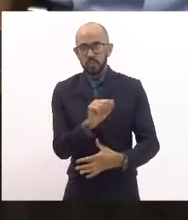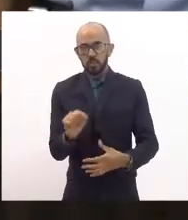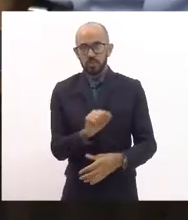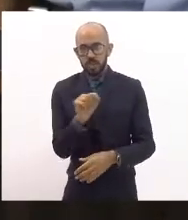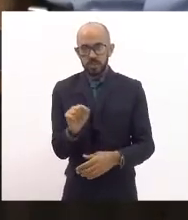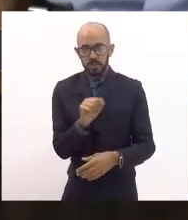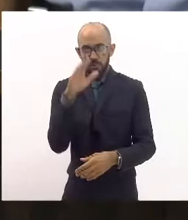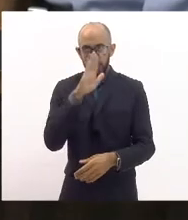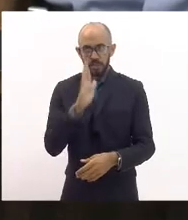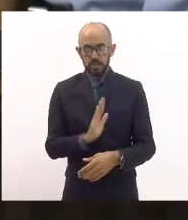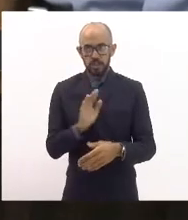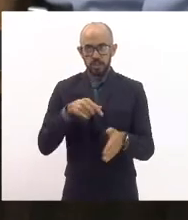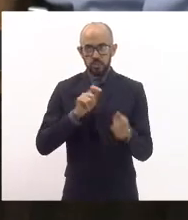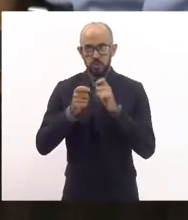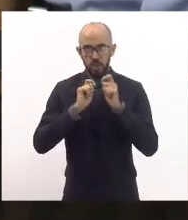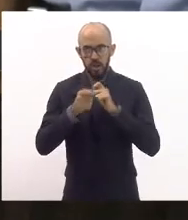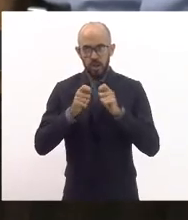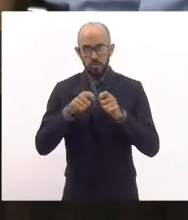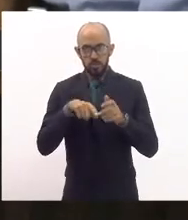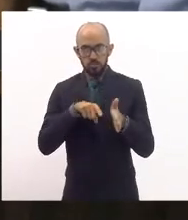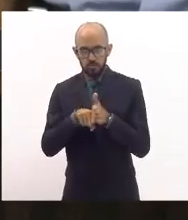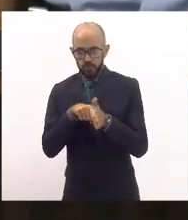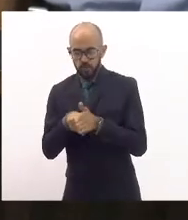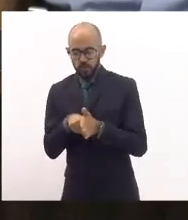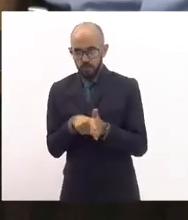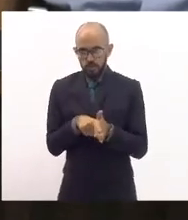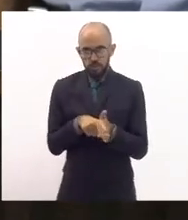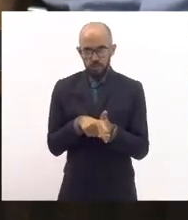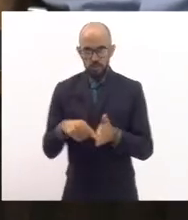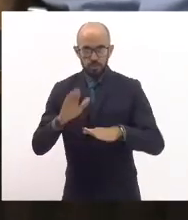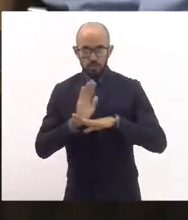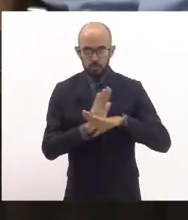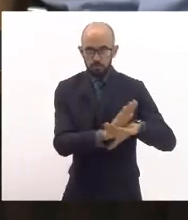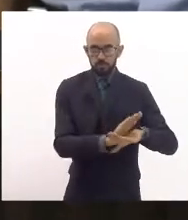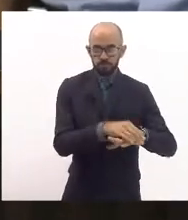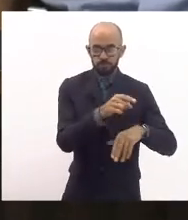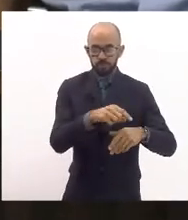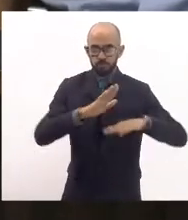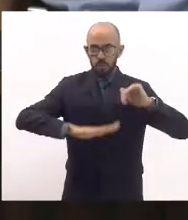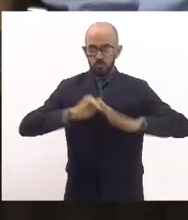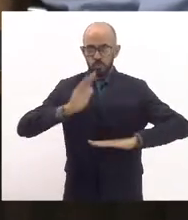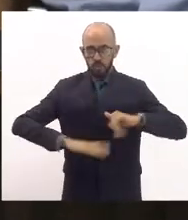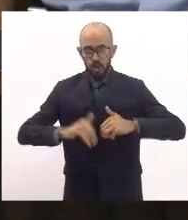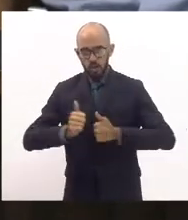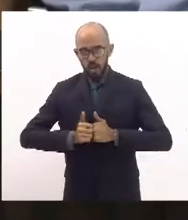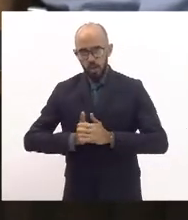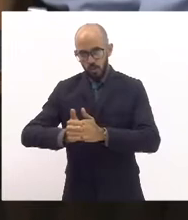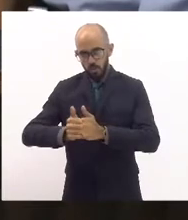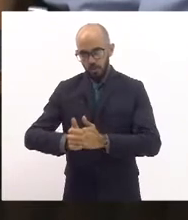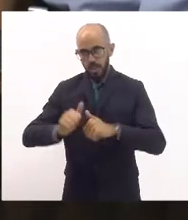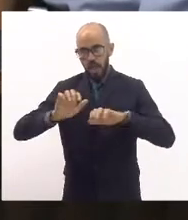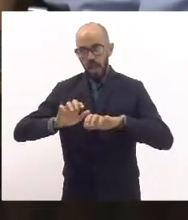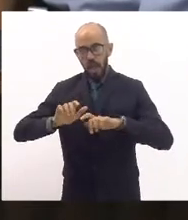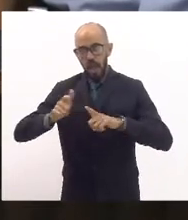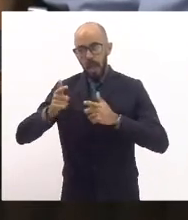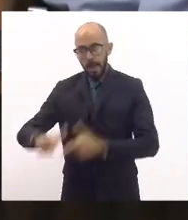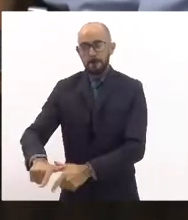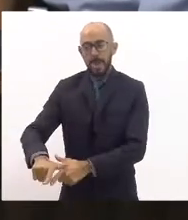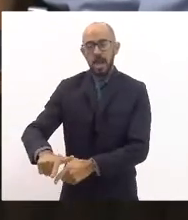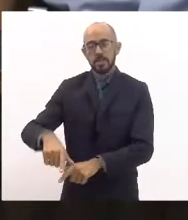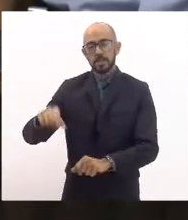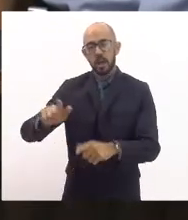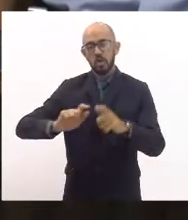investigativo a abraji que presta assistência profissional e acompanha caso de ameaças aos